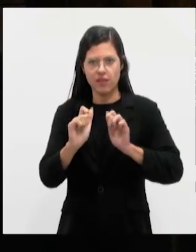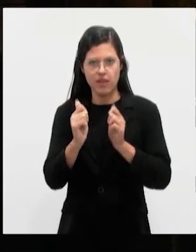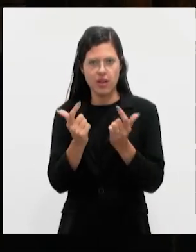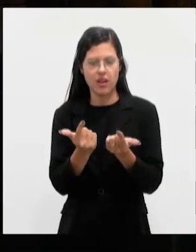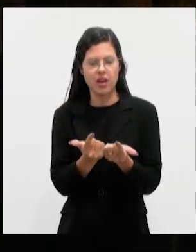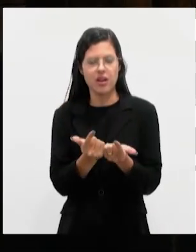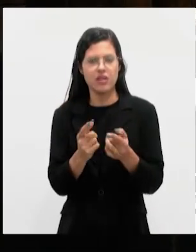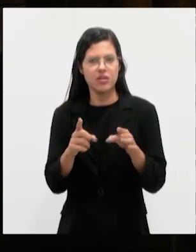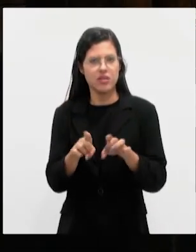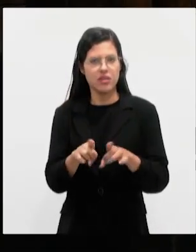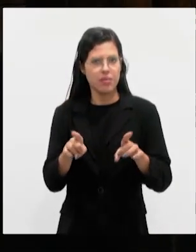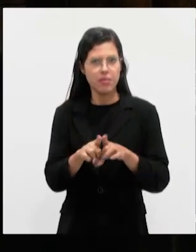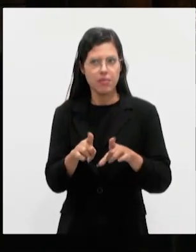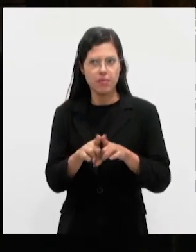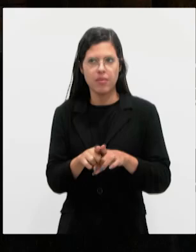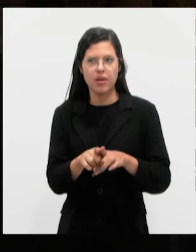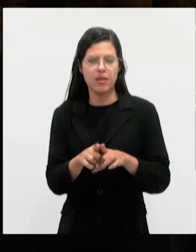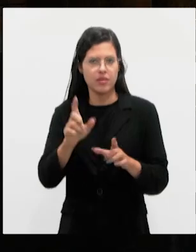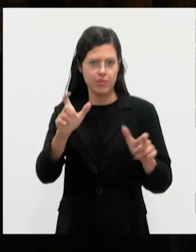colegas na Alerj.